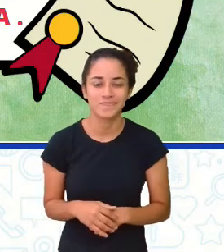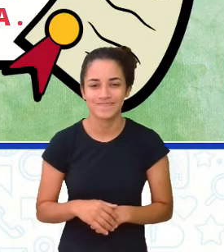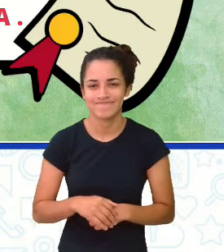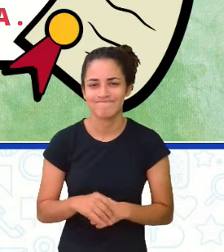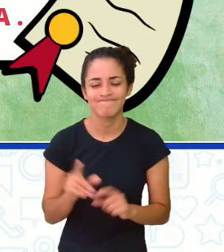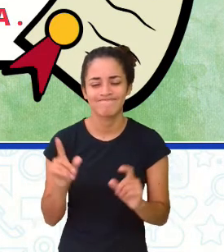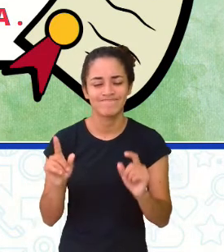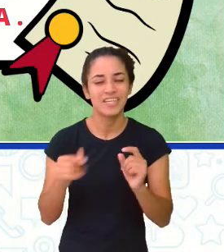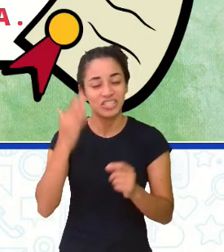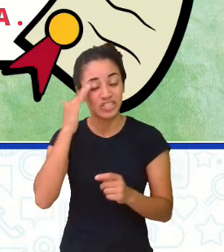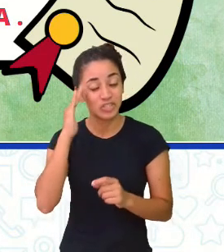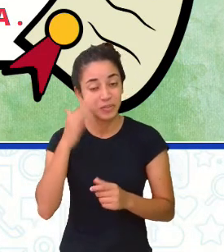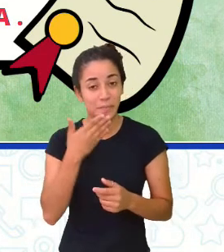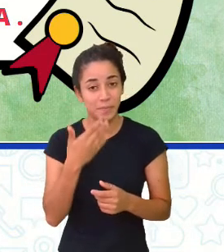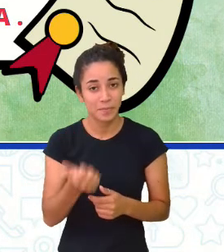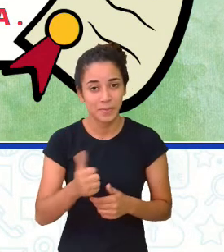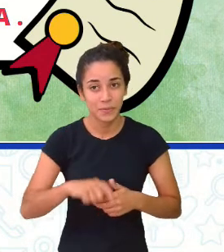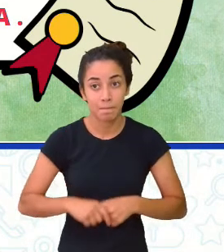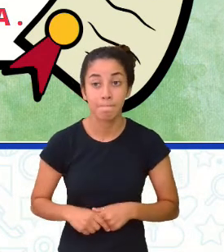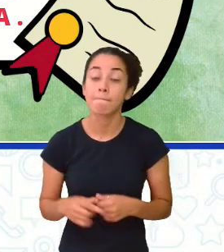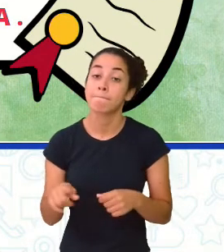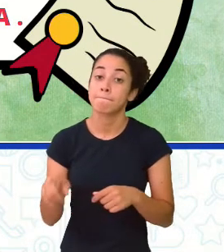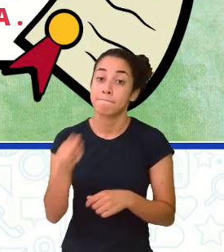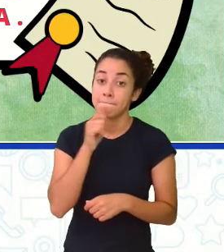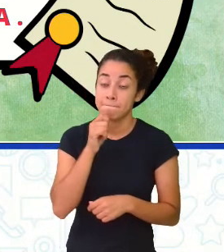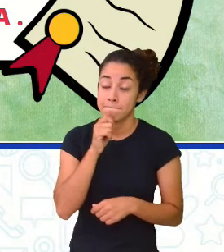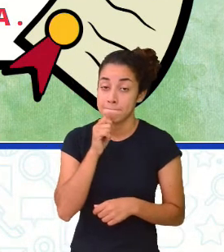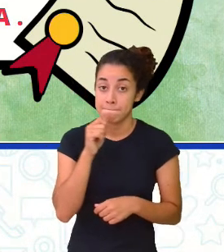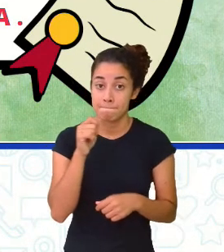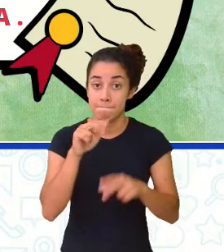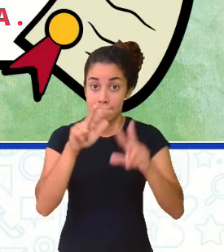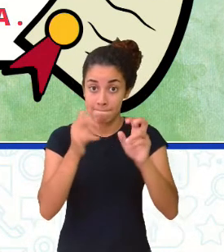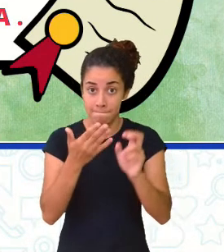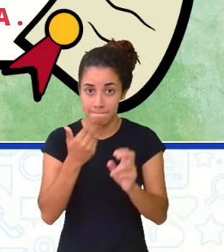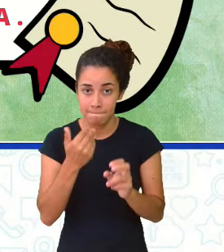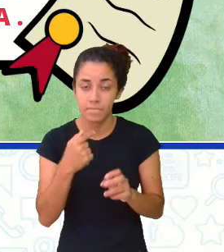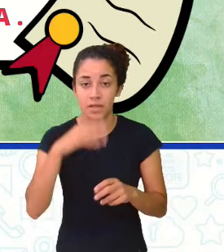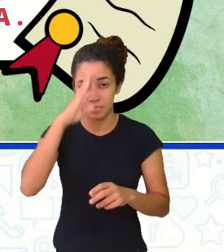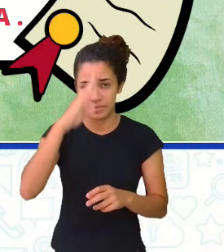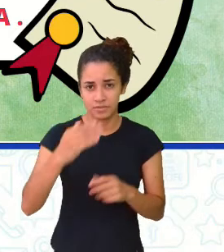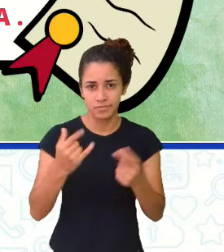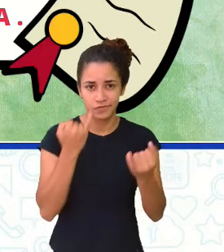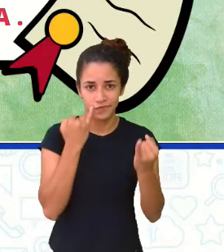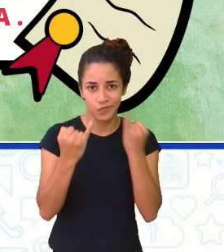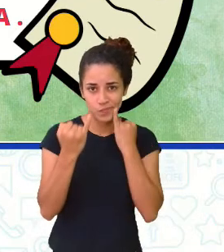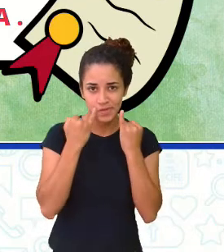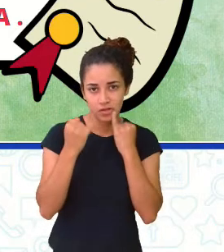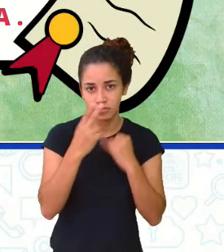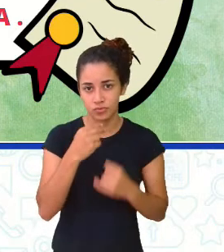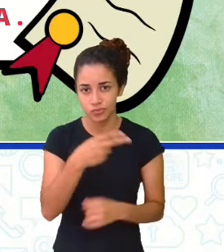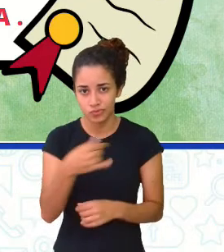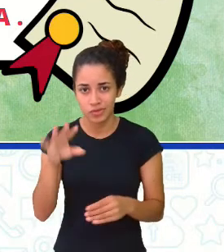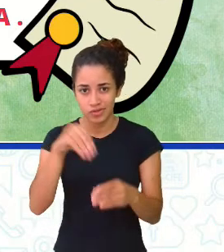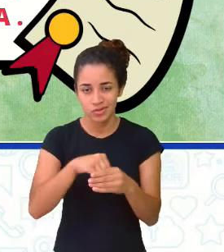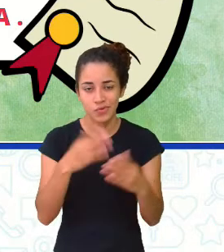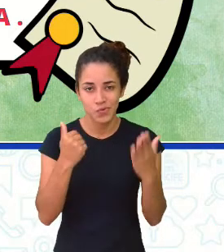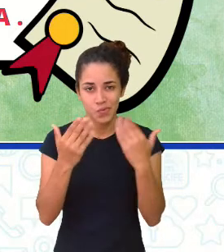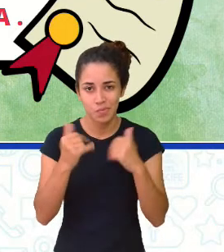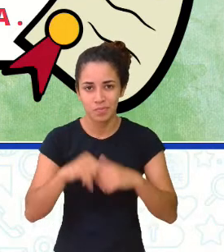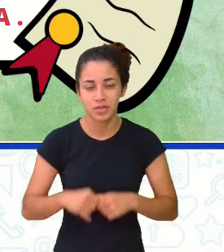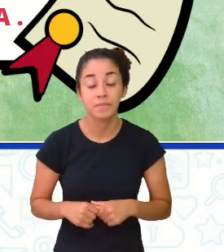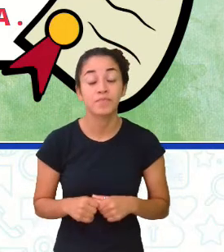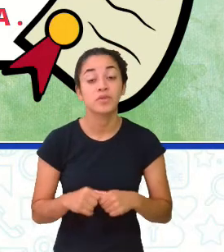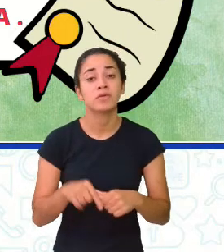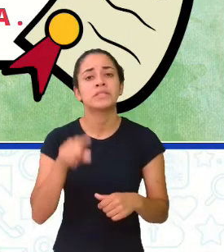que é isso. Agora, ainda sobre alimento, as principais informações nutricionais dos alimentos. Vocês sabiam que